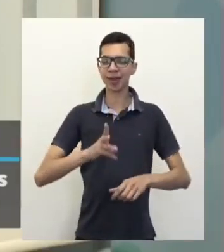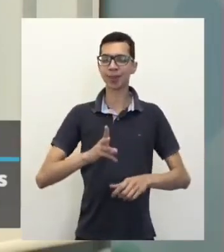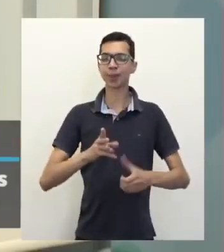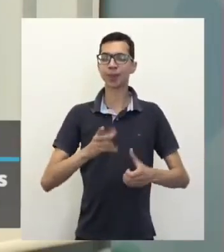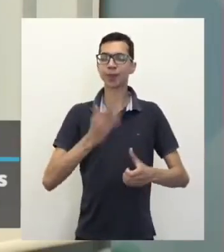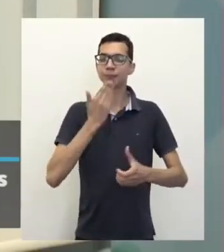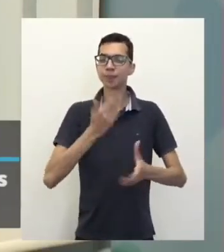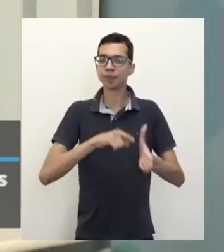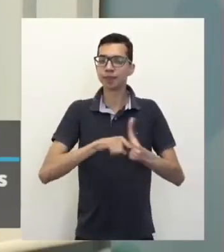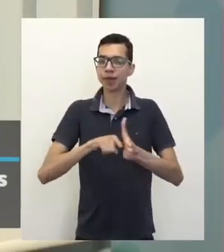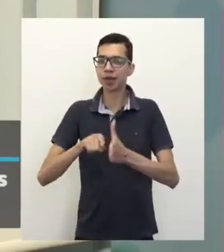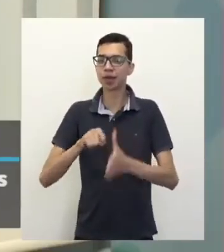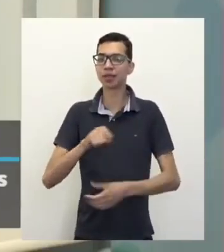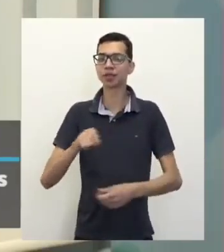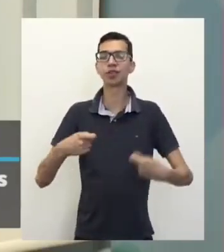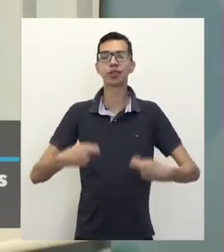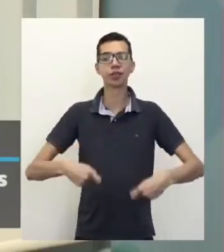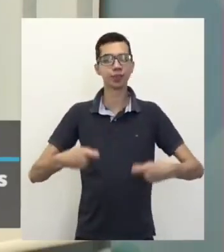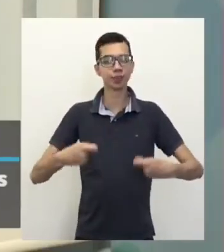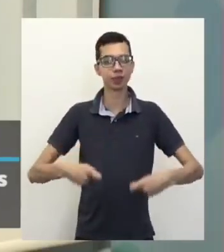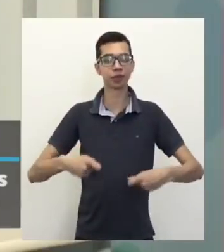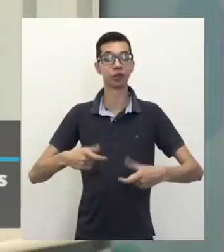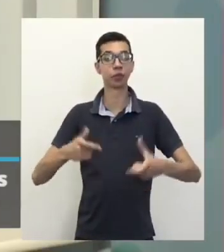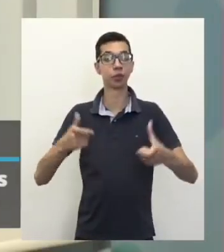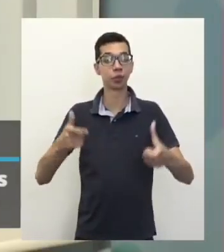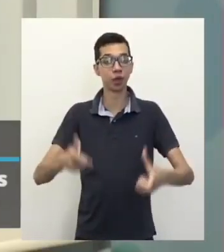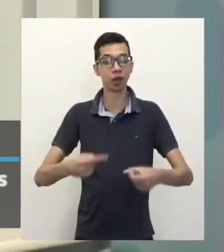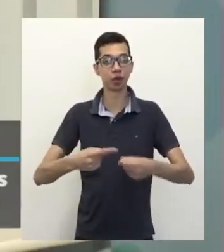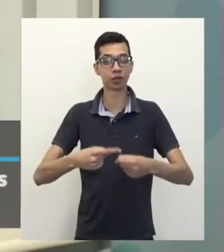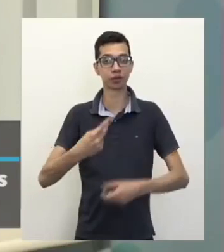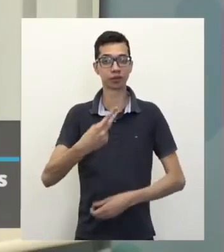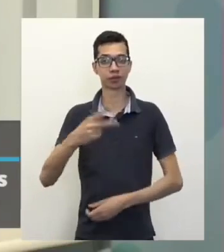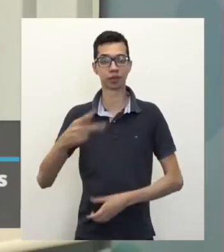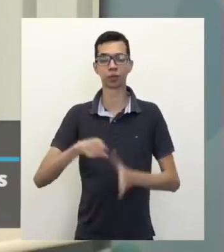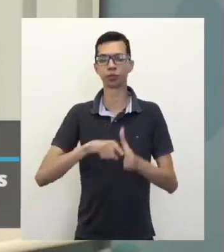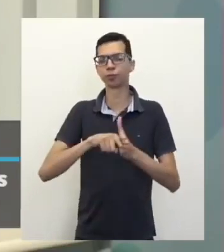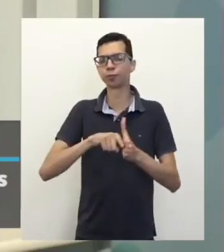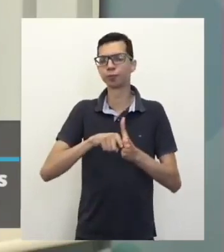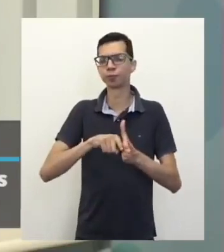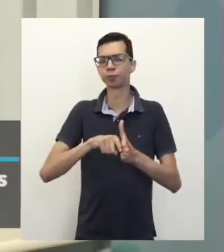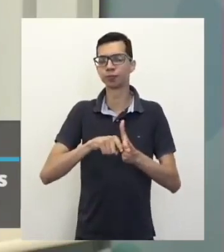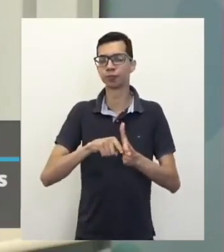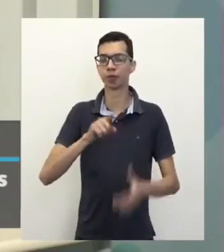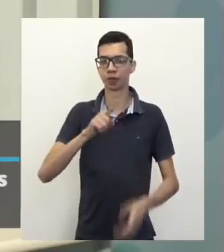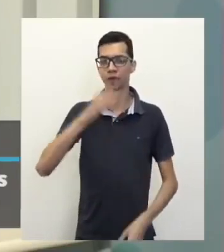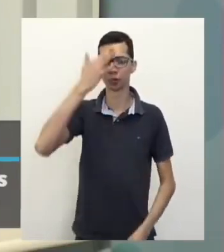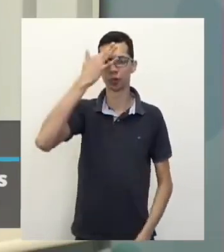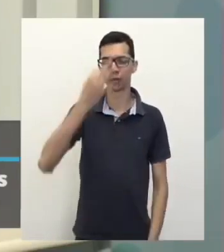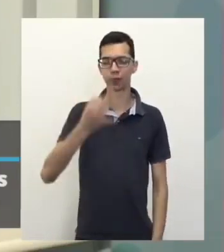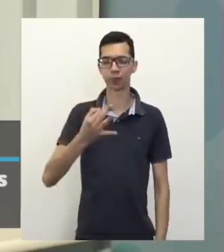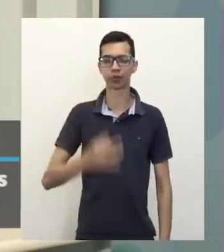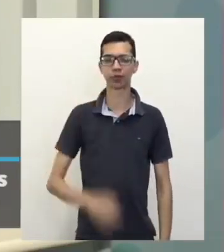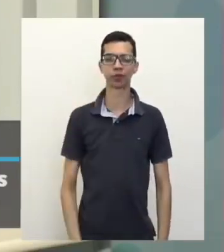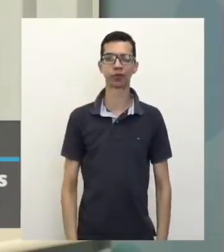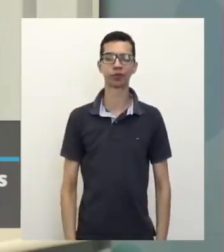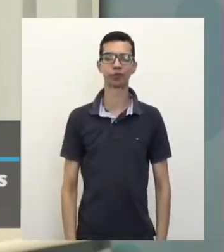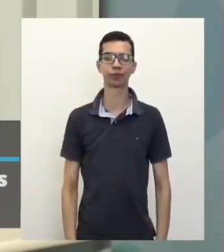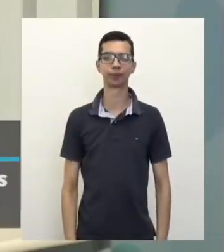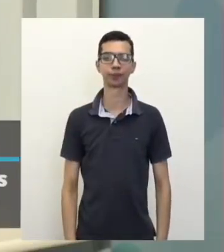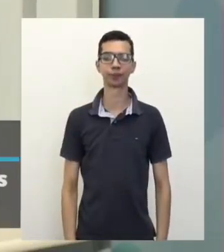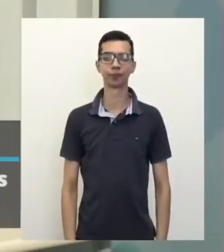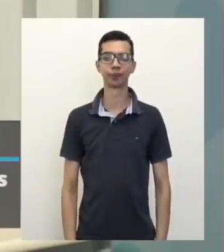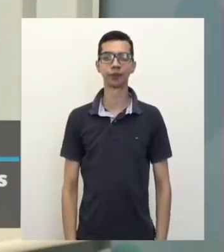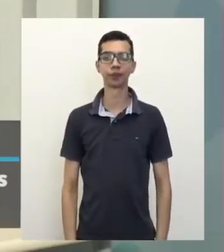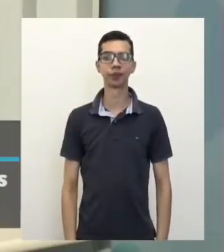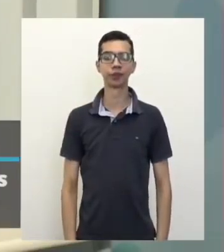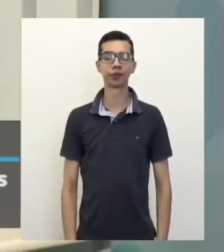vocês pesquisassem um pouco mais o seu município, a sua região e compreendessem um pouquinho as dinâmicas que são estabelecidas, né?